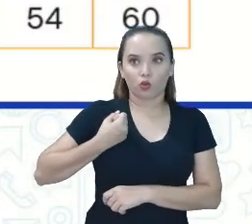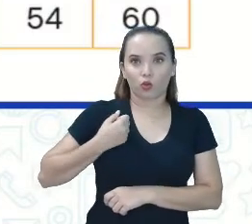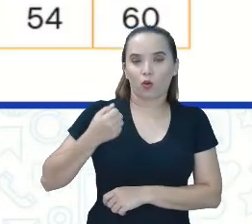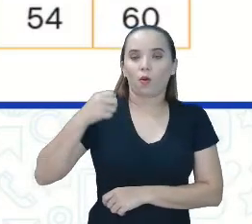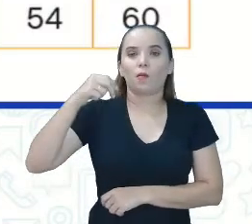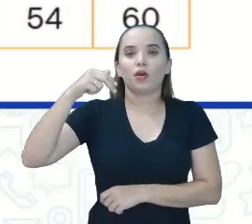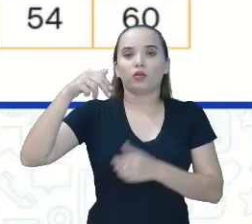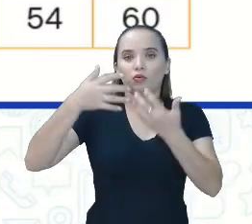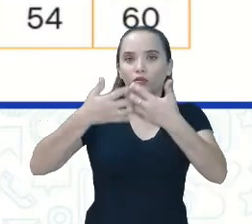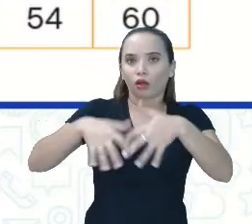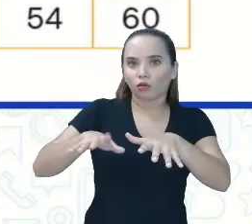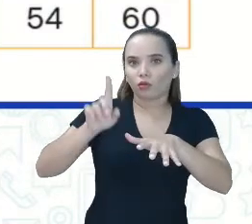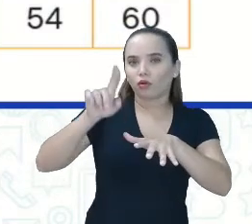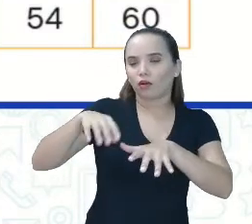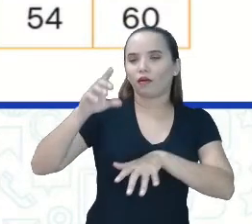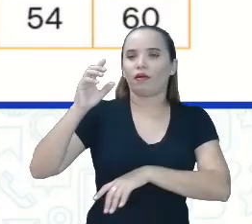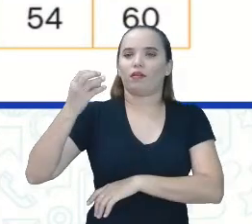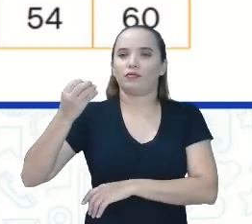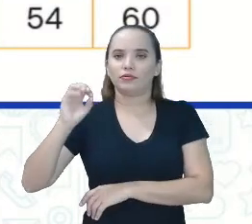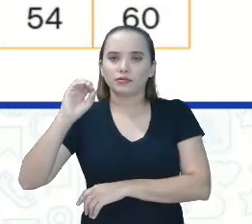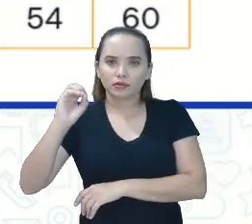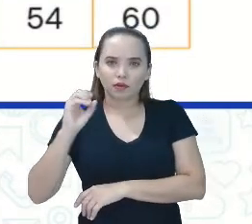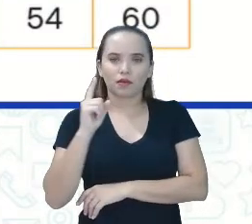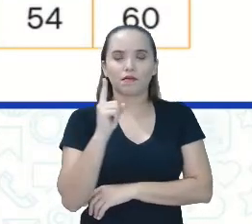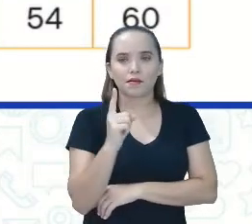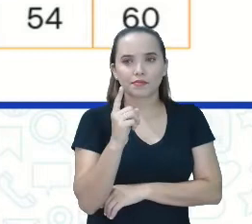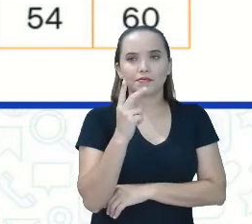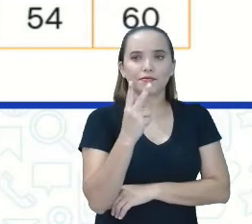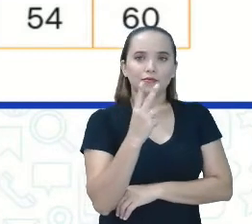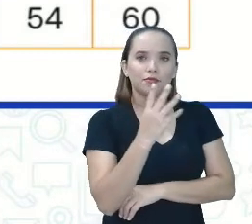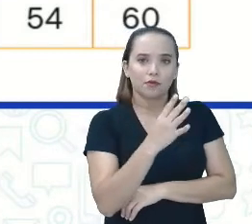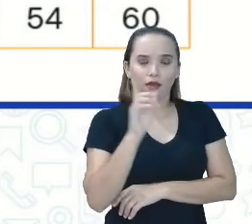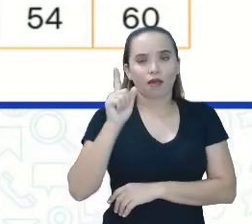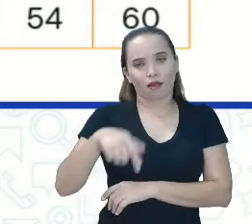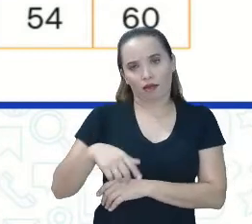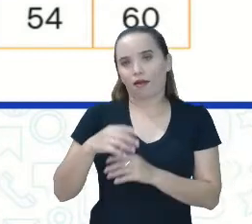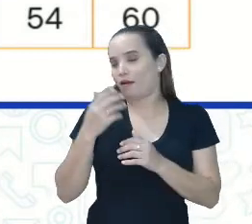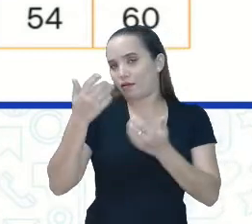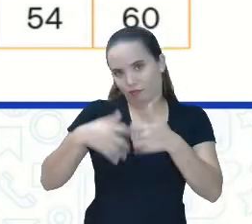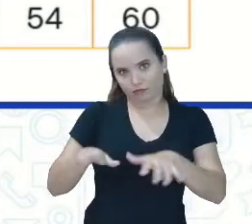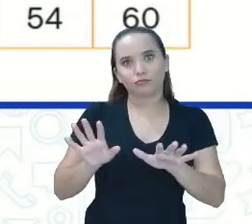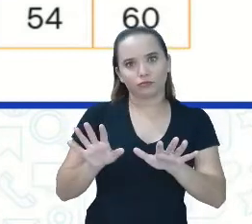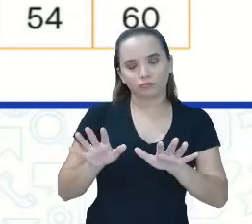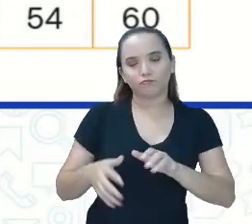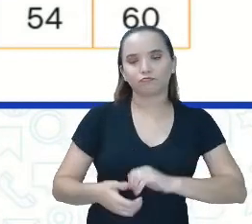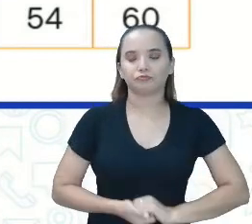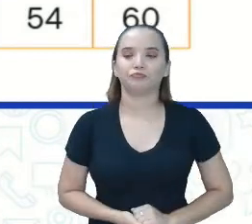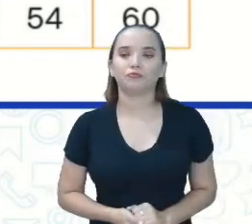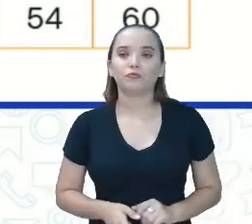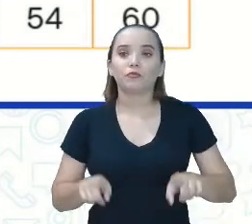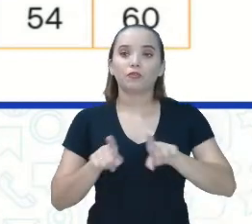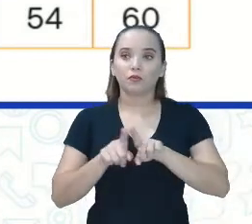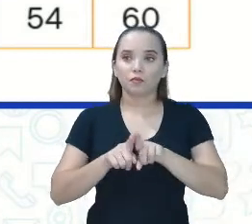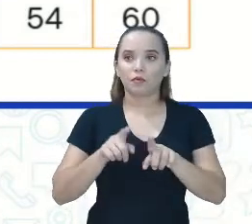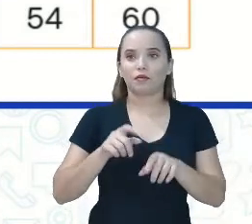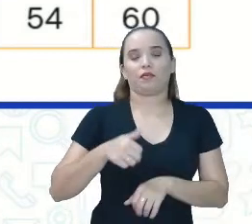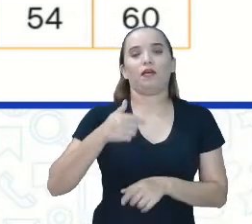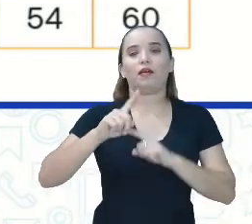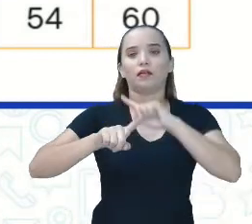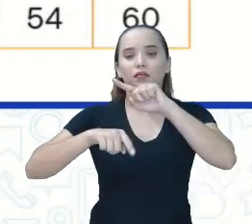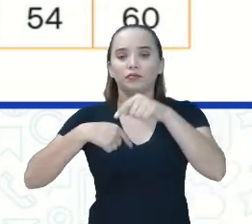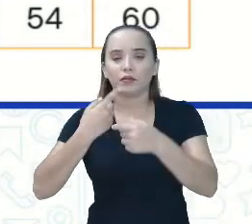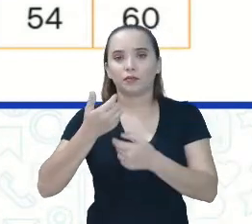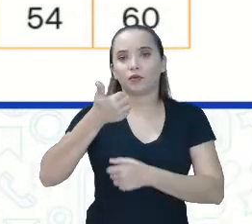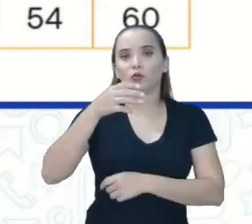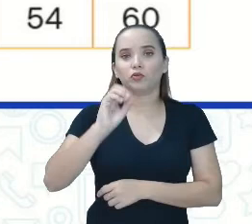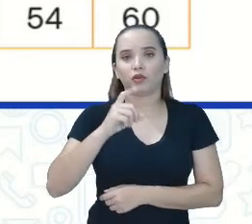O 0, o 1, ele é o conjunto dos números naturais, tá? E aqui, ó, depois do 10, a gente tem o 11, o